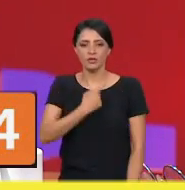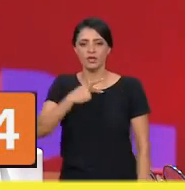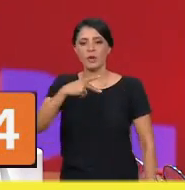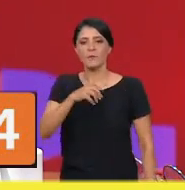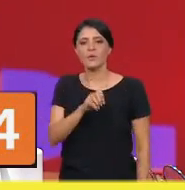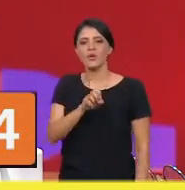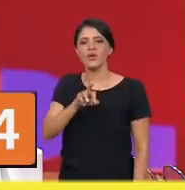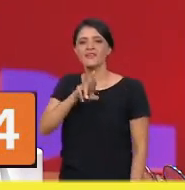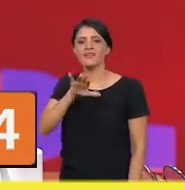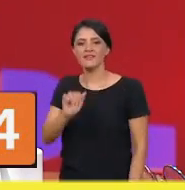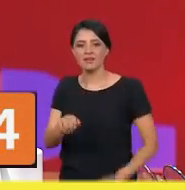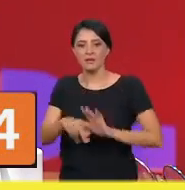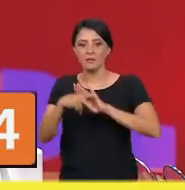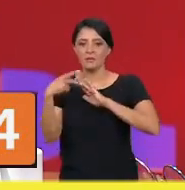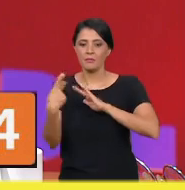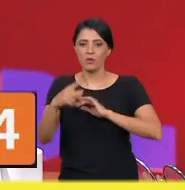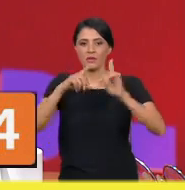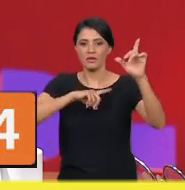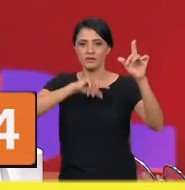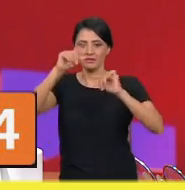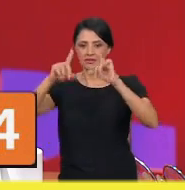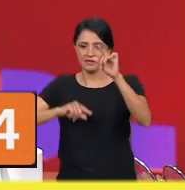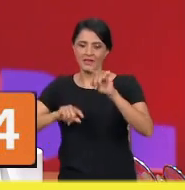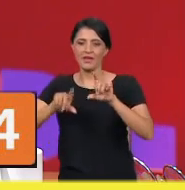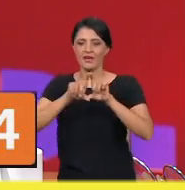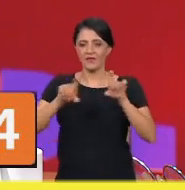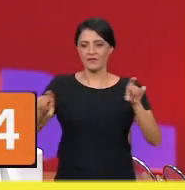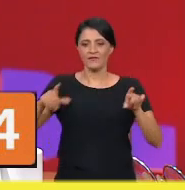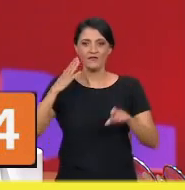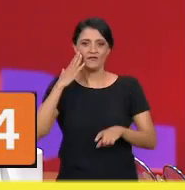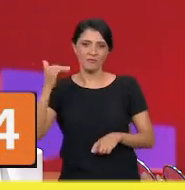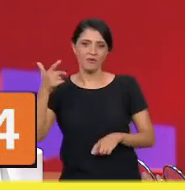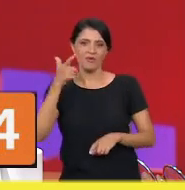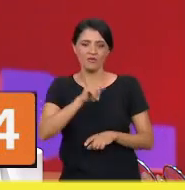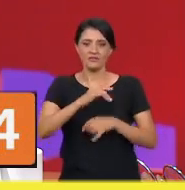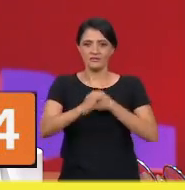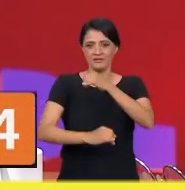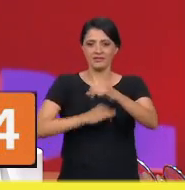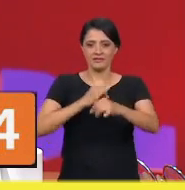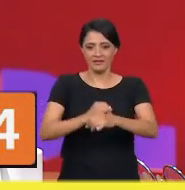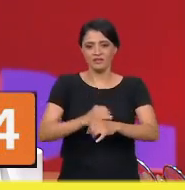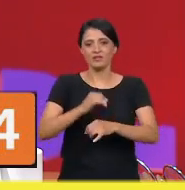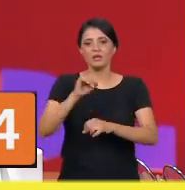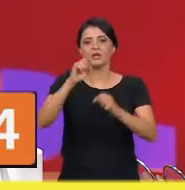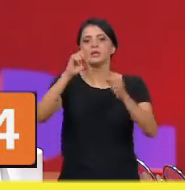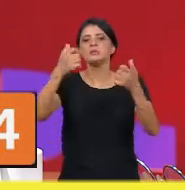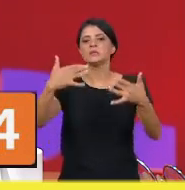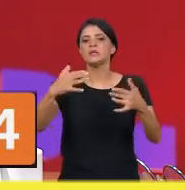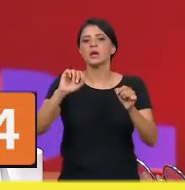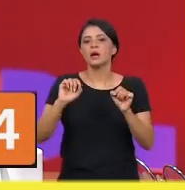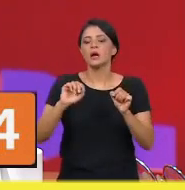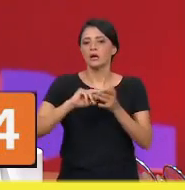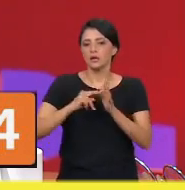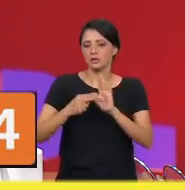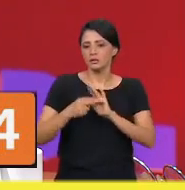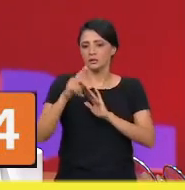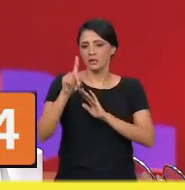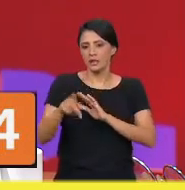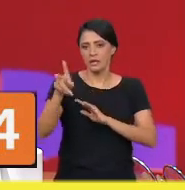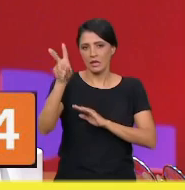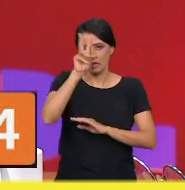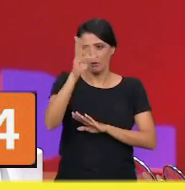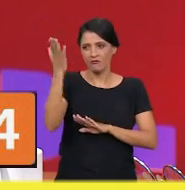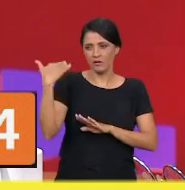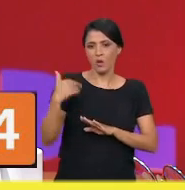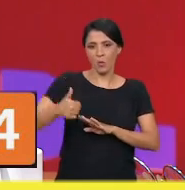estrelas, que eu acho que é uma frase muito famosa do Carl Sagan, que pegou muito na internet, ele quer dizer, por exemplo, lembra que eu falei do universo